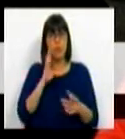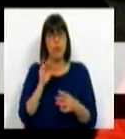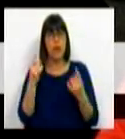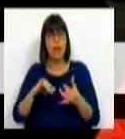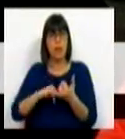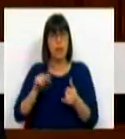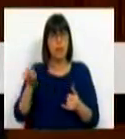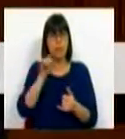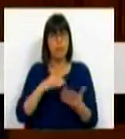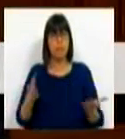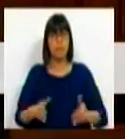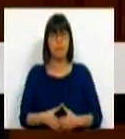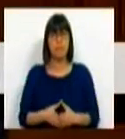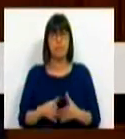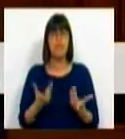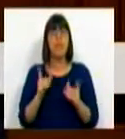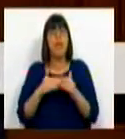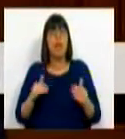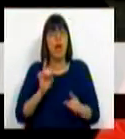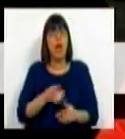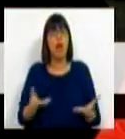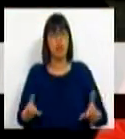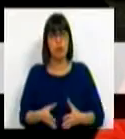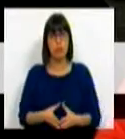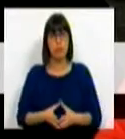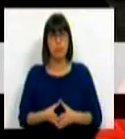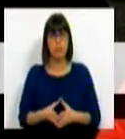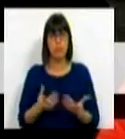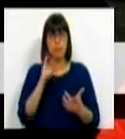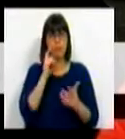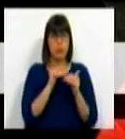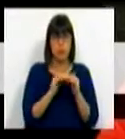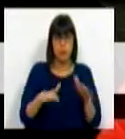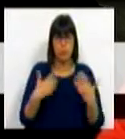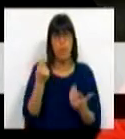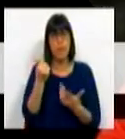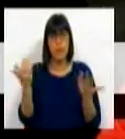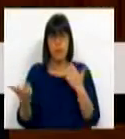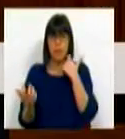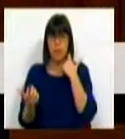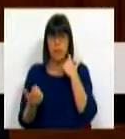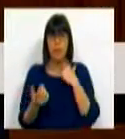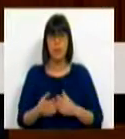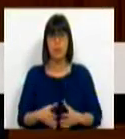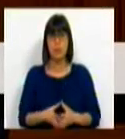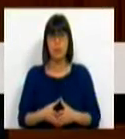tinha? A que nível? A nível de sustentabilidade, a nível financeiro.